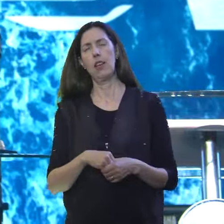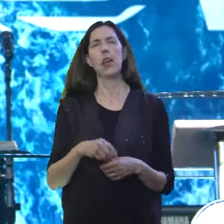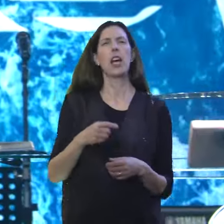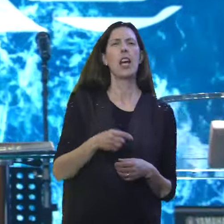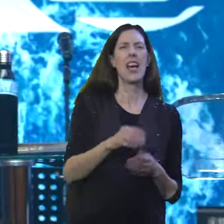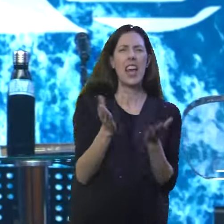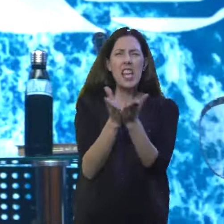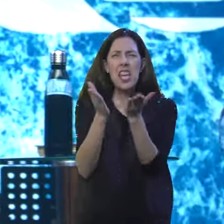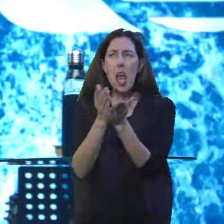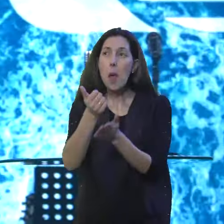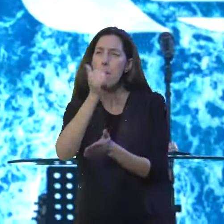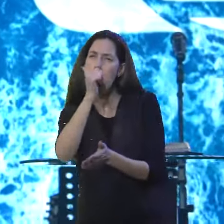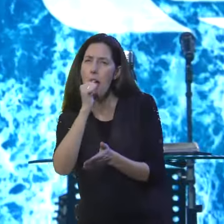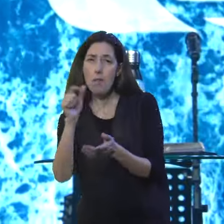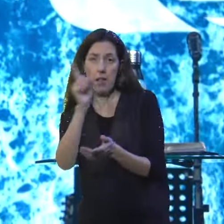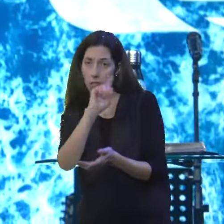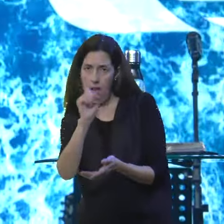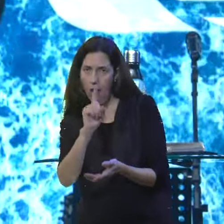que é uma beleza, né?